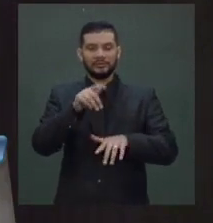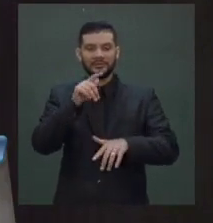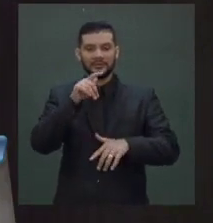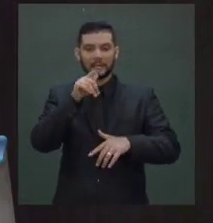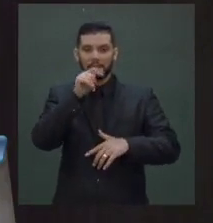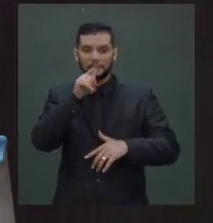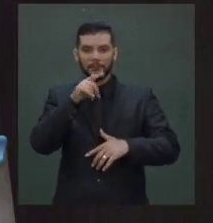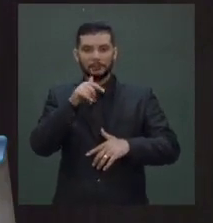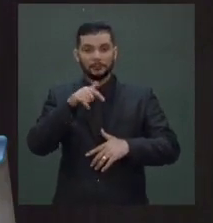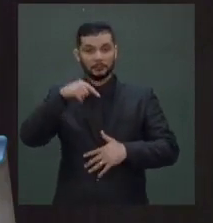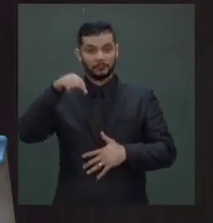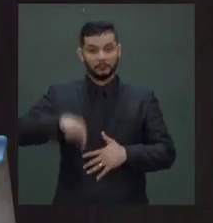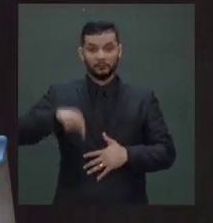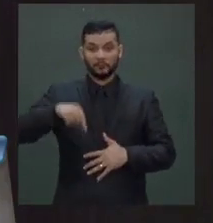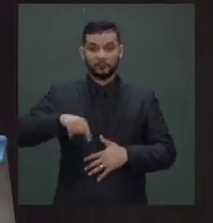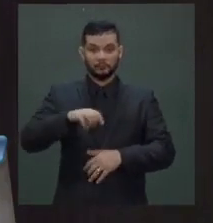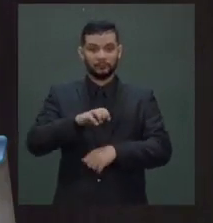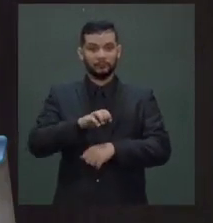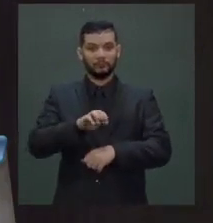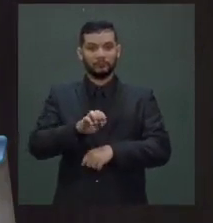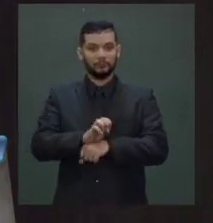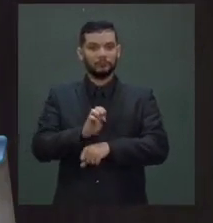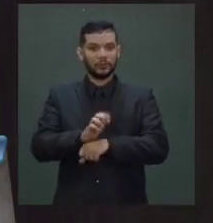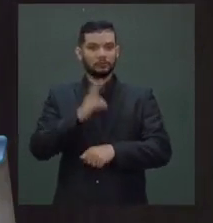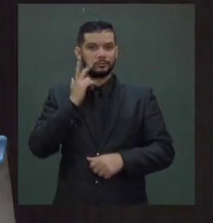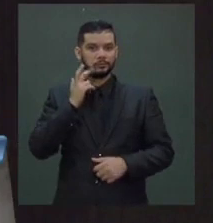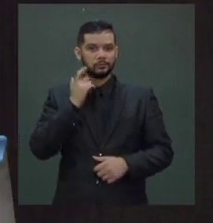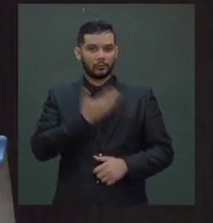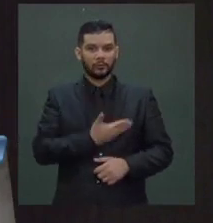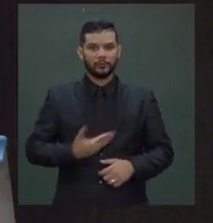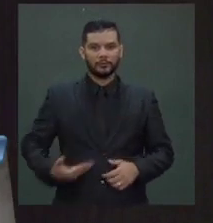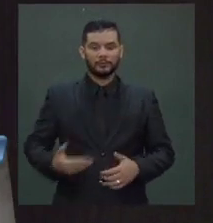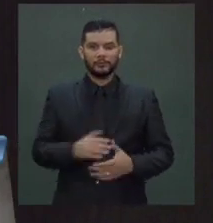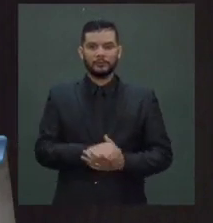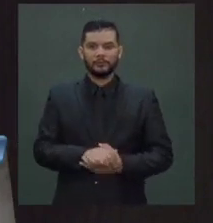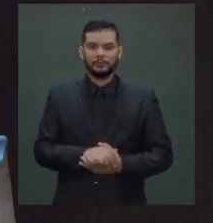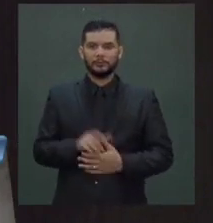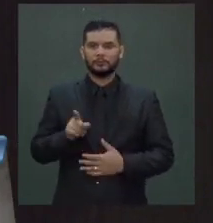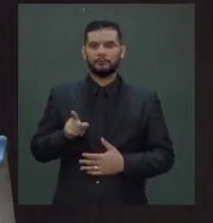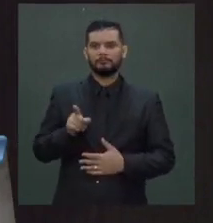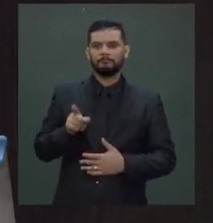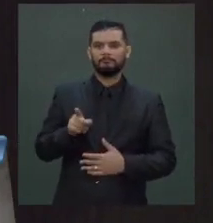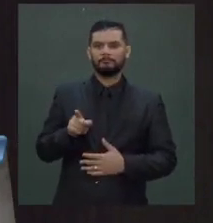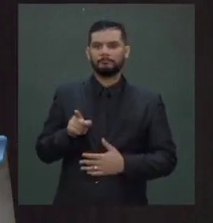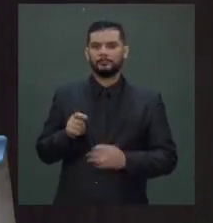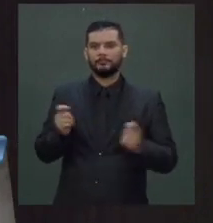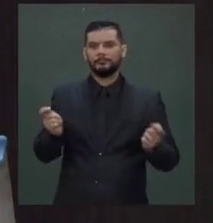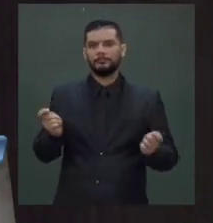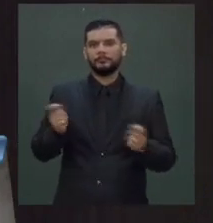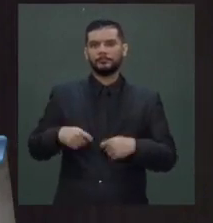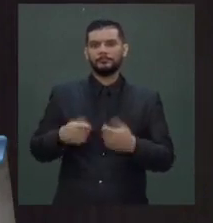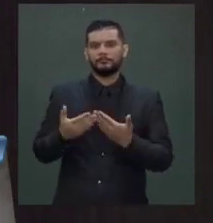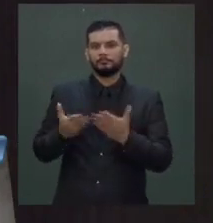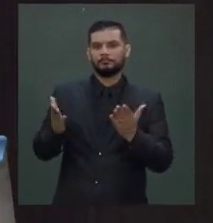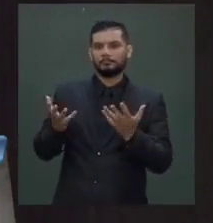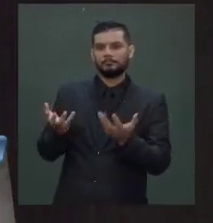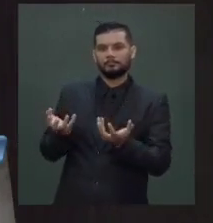o estado do Ceará, ele aparece como um estado que pode